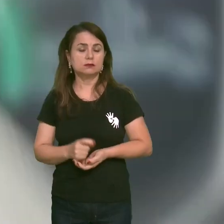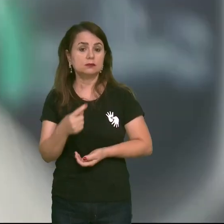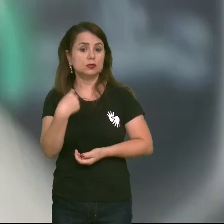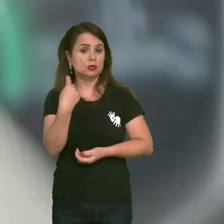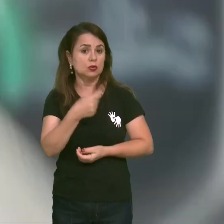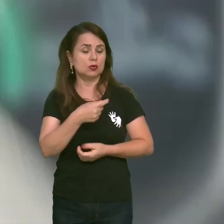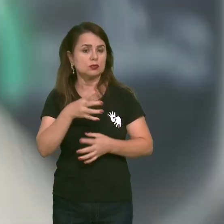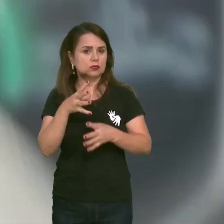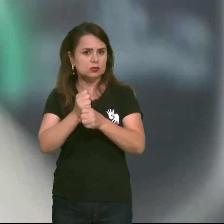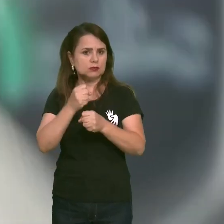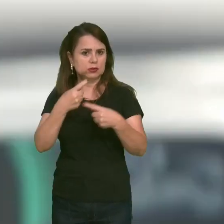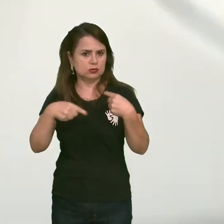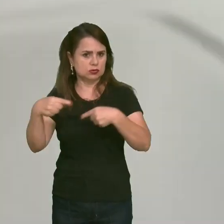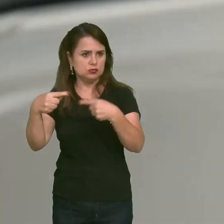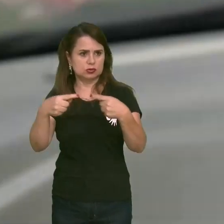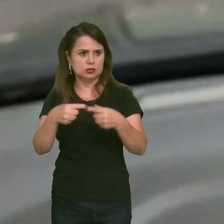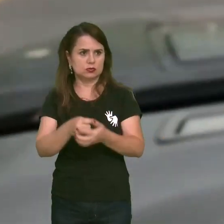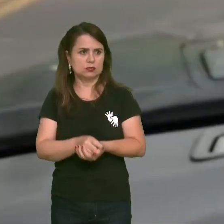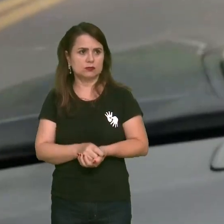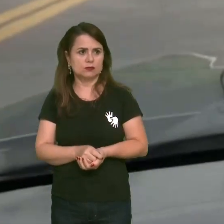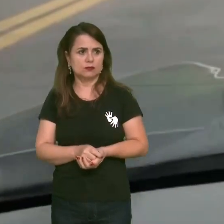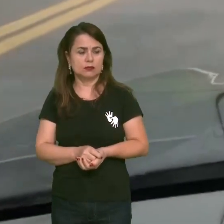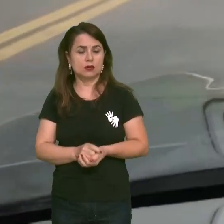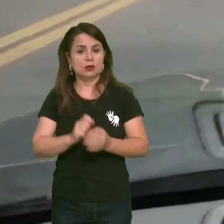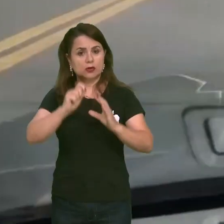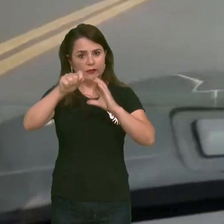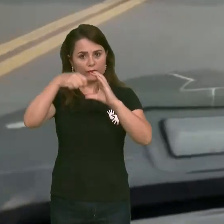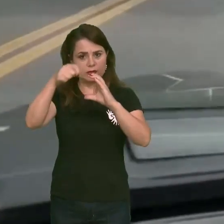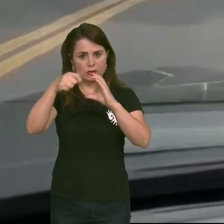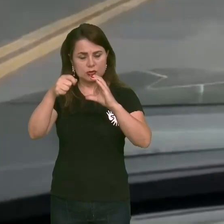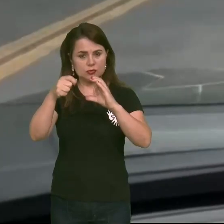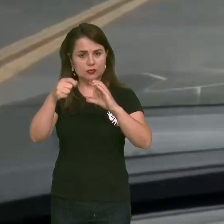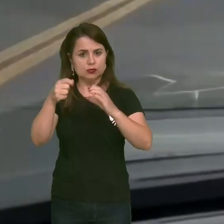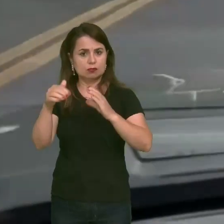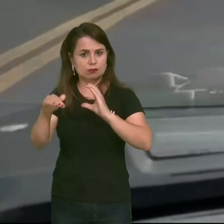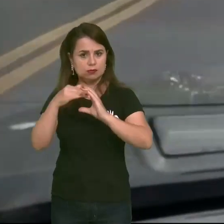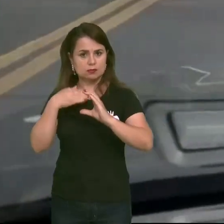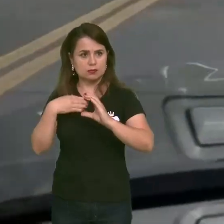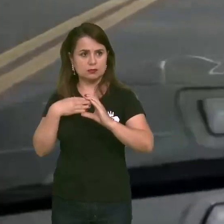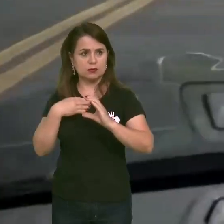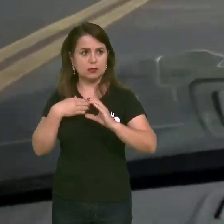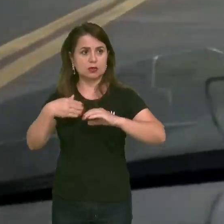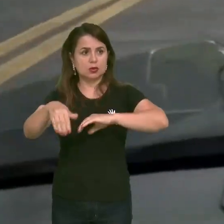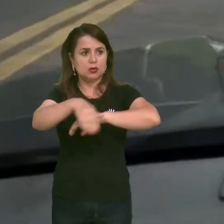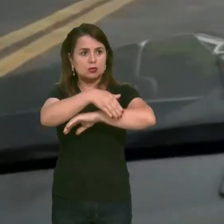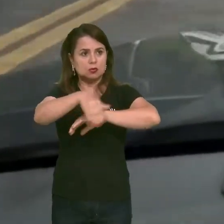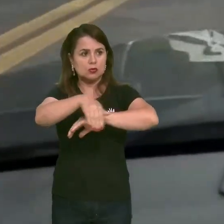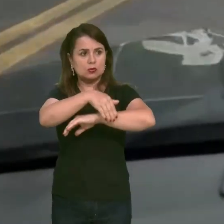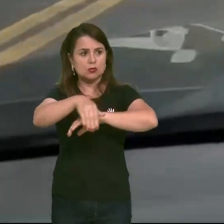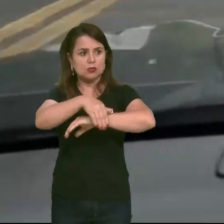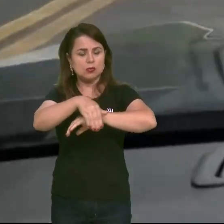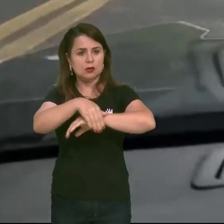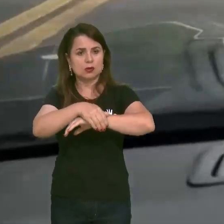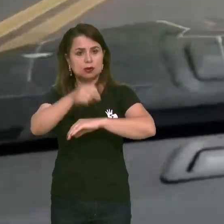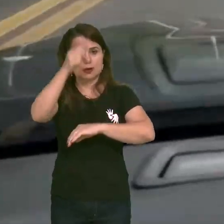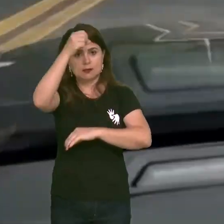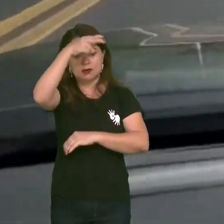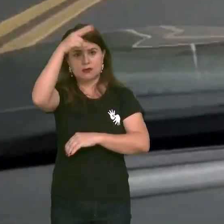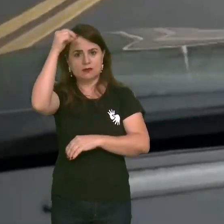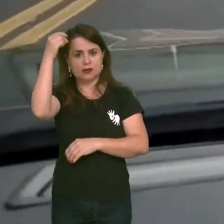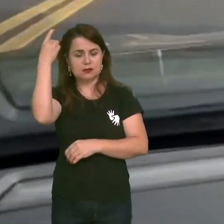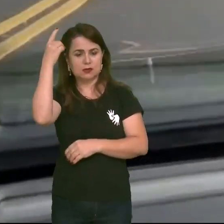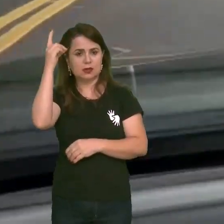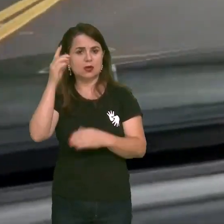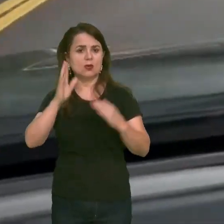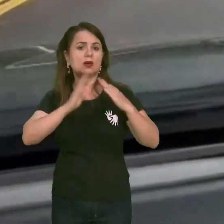discutindo o orçamento aqui são pequeno vídeo que mandaram para mim essa é a rua da casa do prefeito